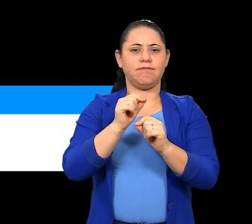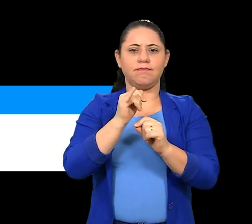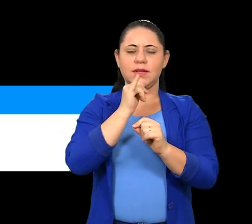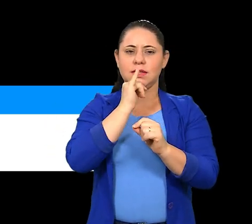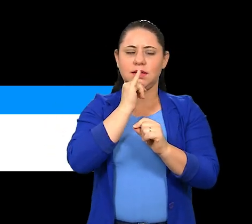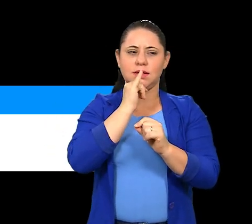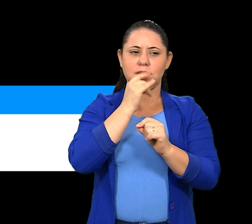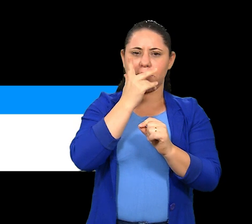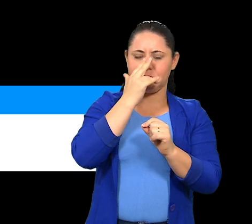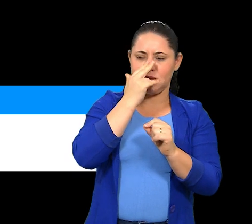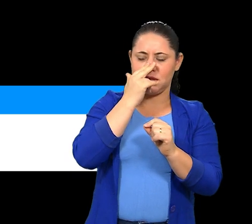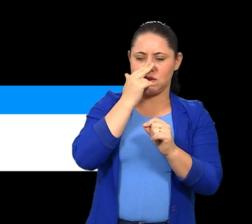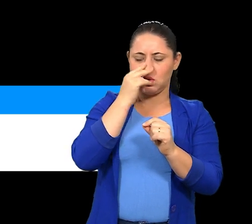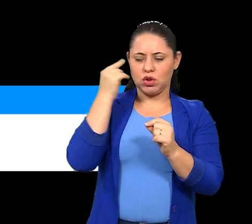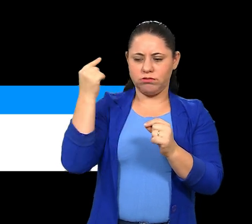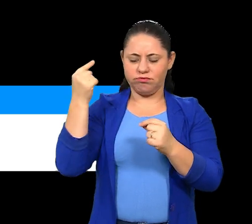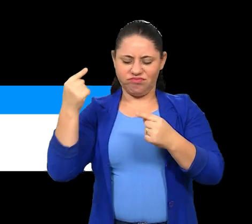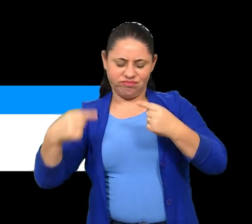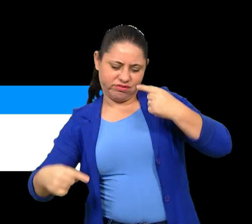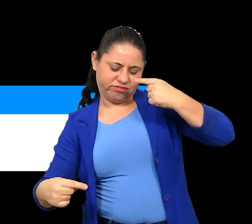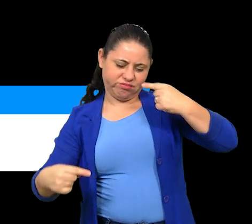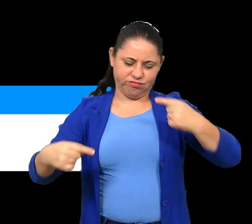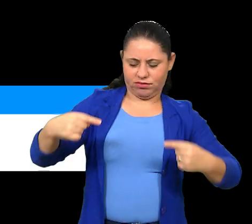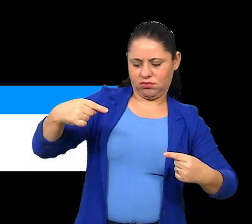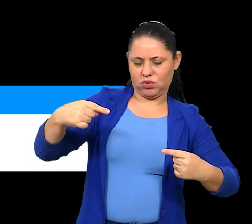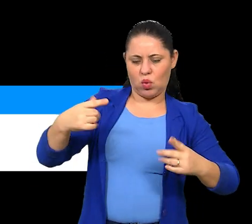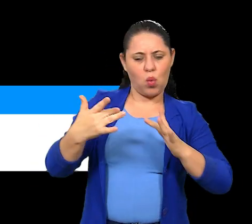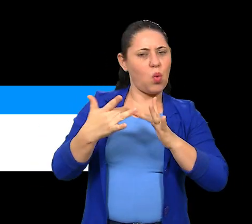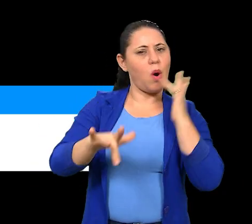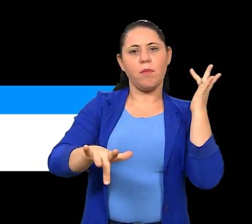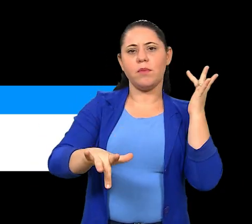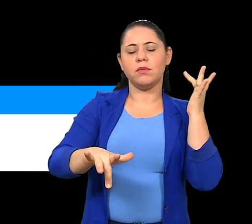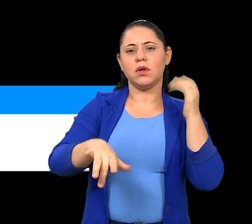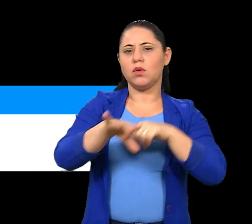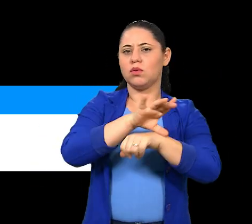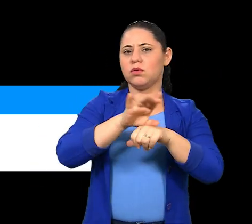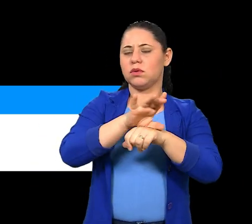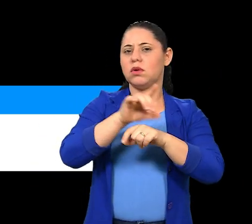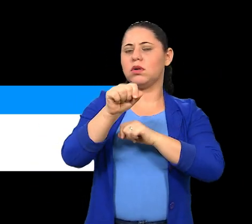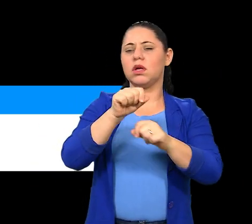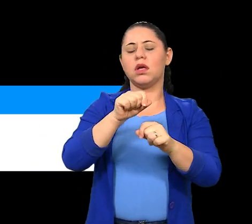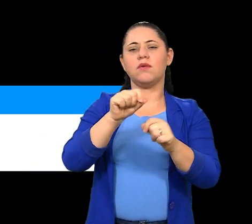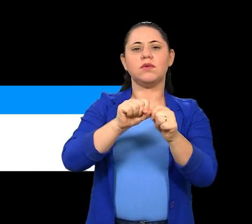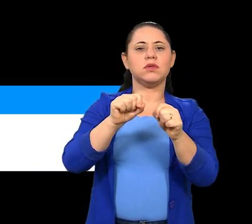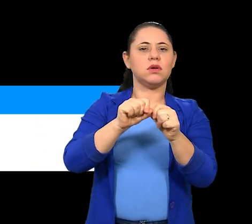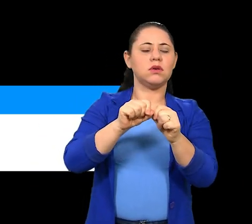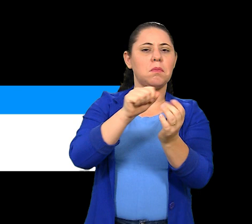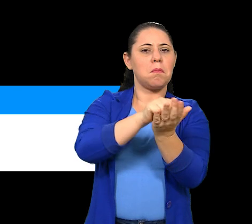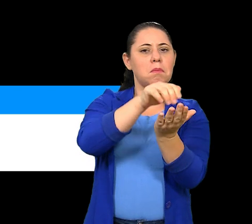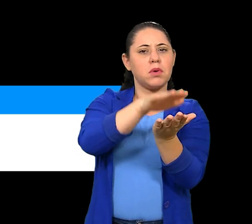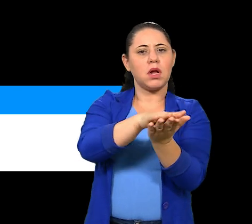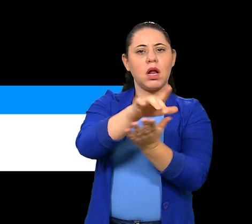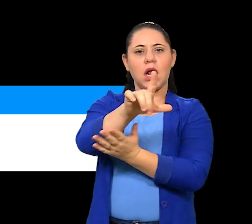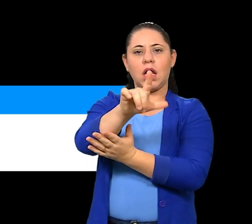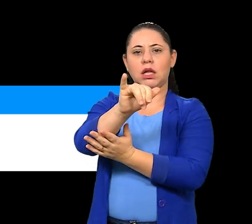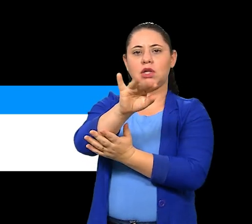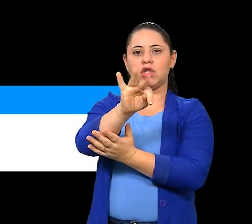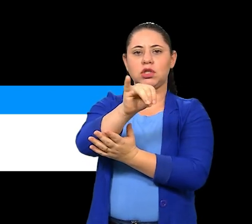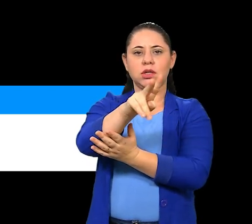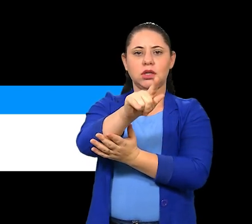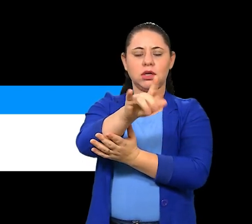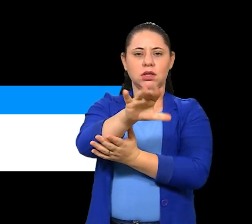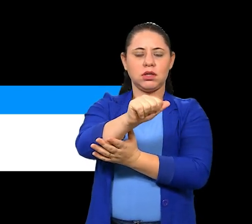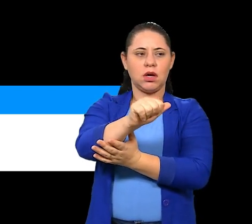vamos dizer assim a costuradas ter diversão com a legislação é você conseguir